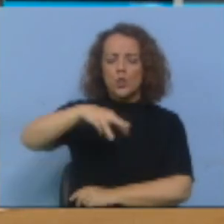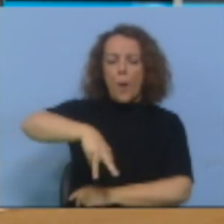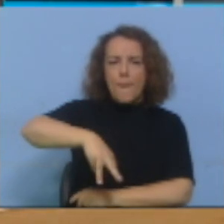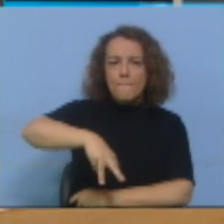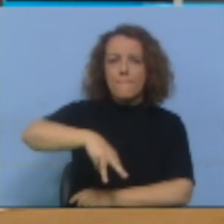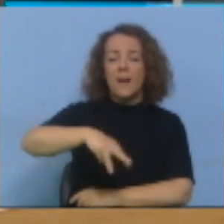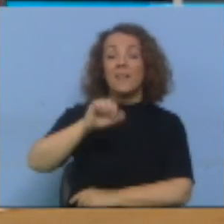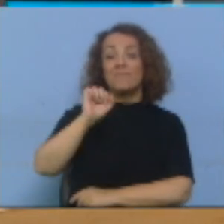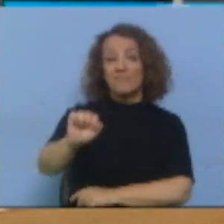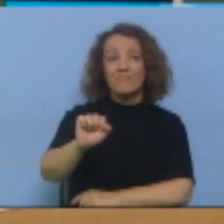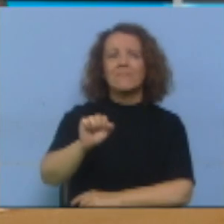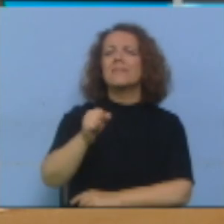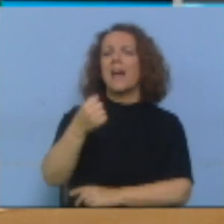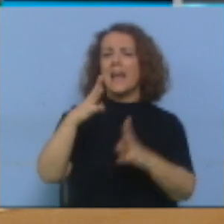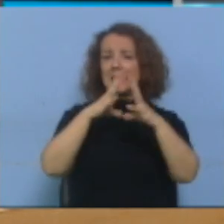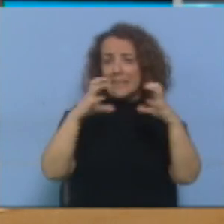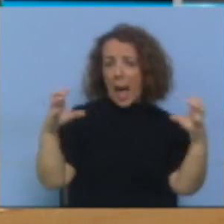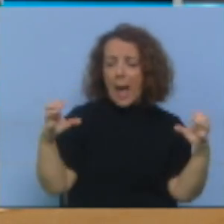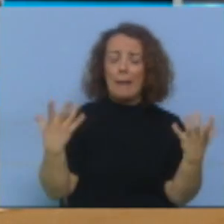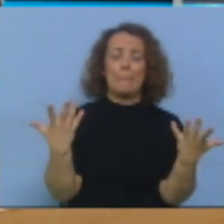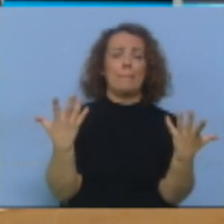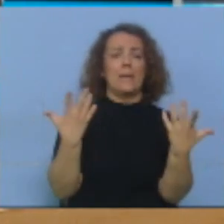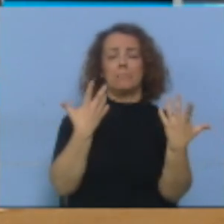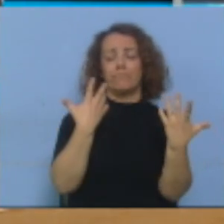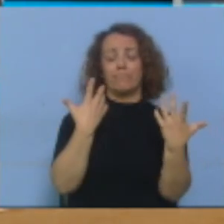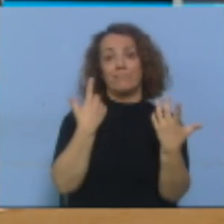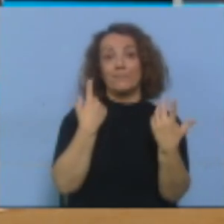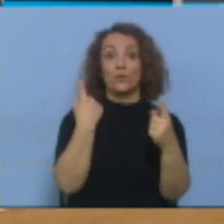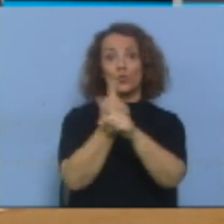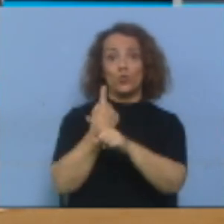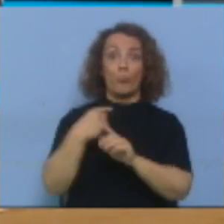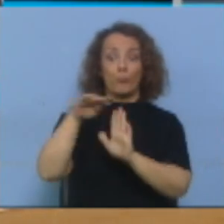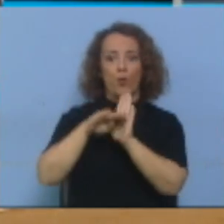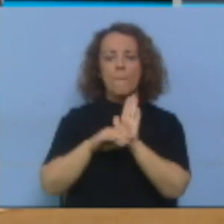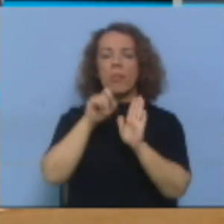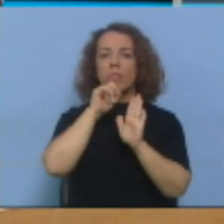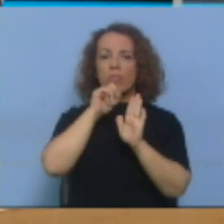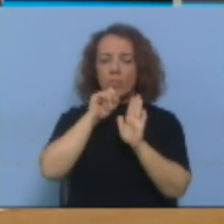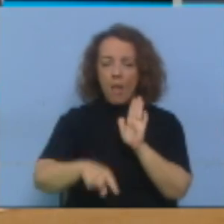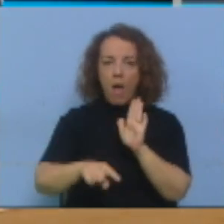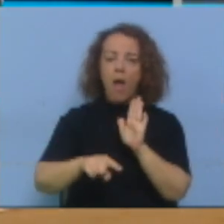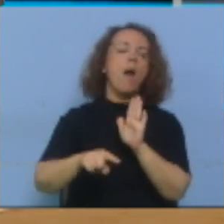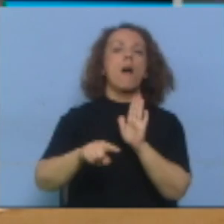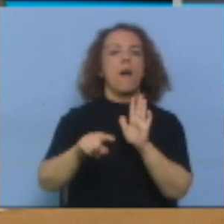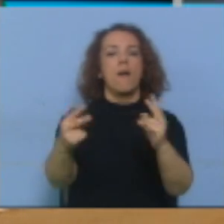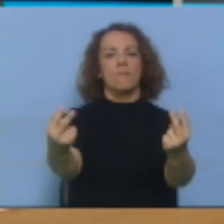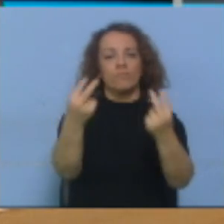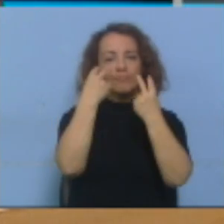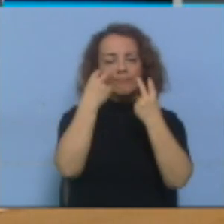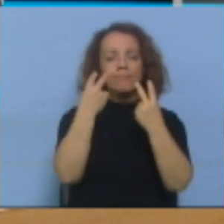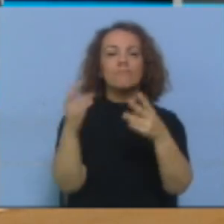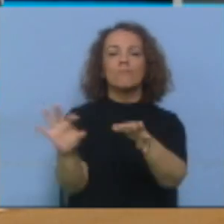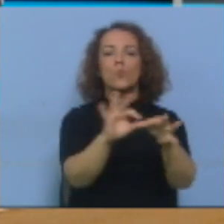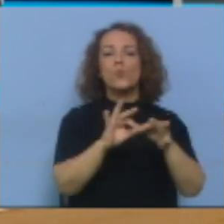São ferramentas, de facto, de ferramentas de Skype ferramentas que permitem que estejam ligadas, não é? Têm-se reunido a rezar o